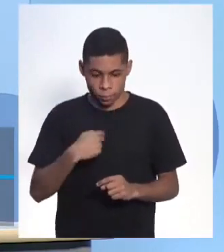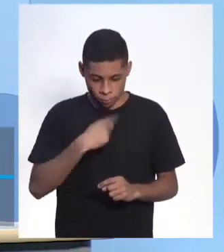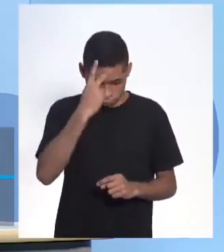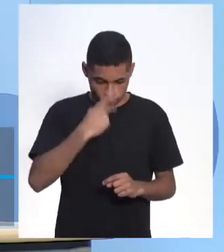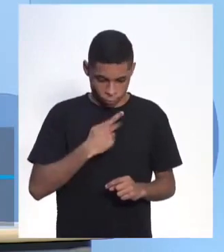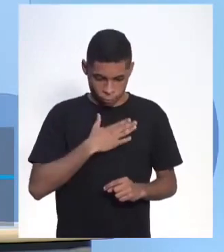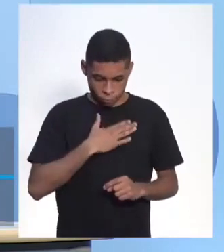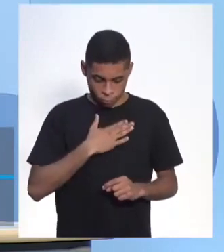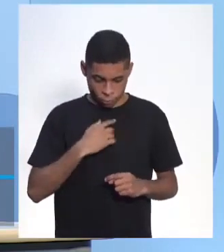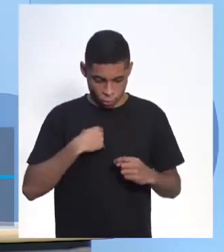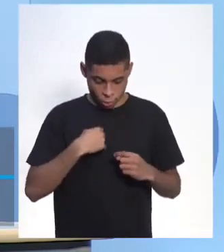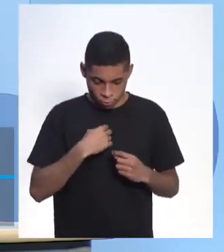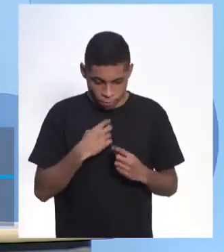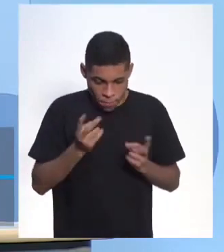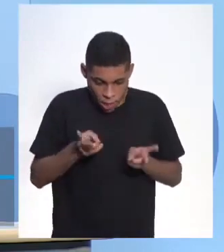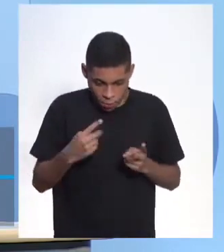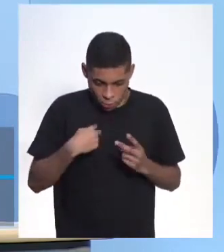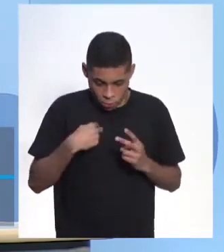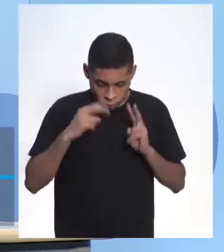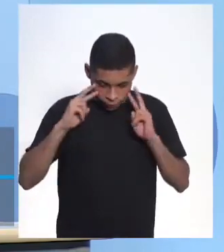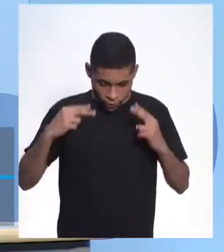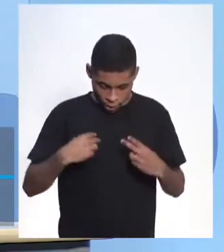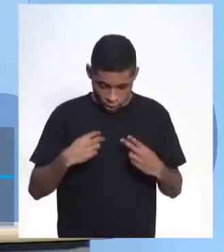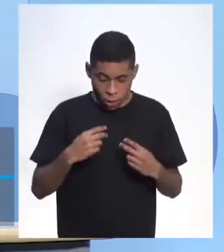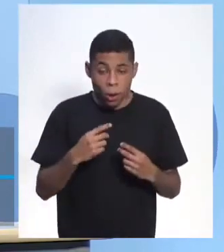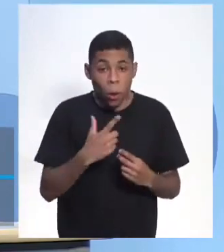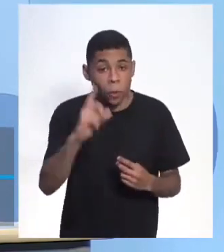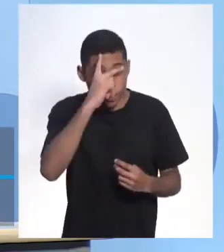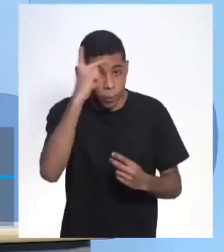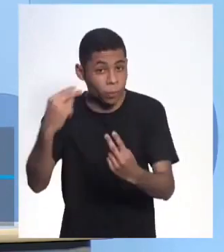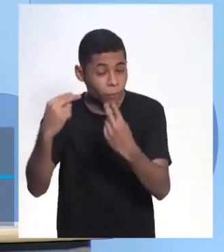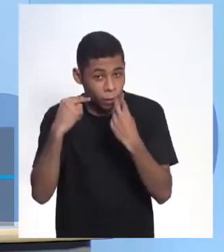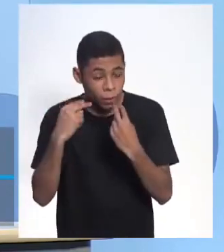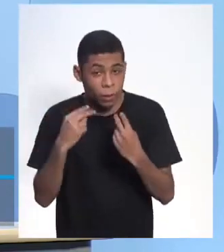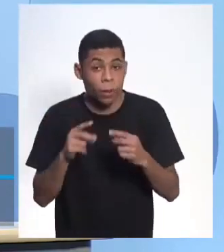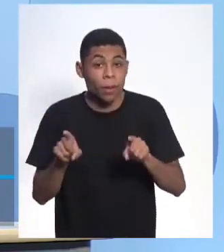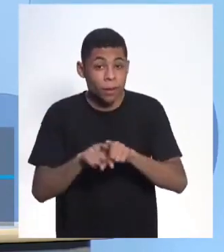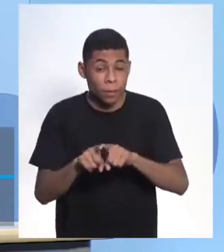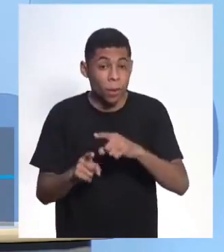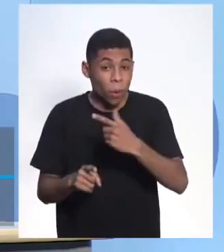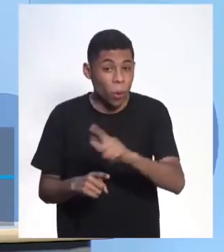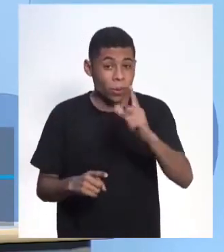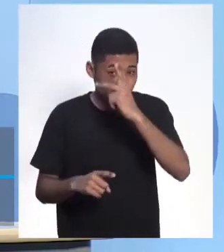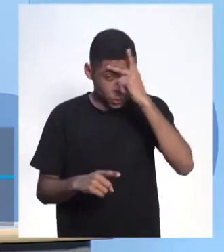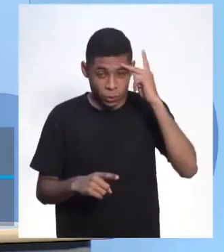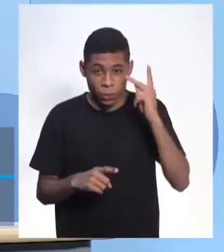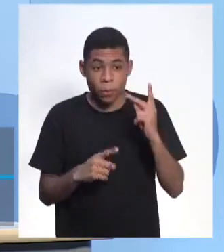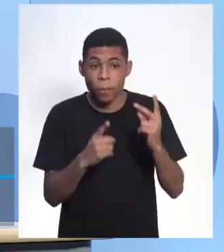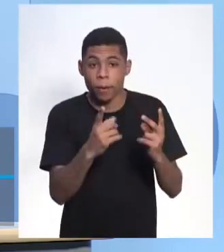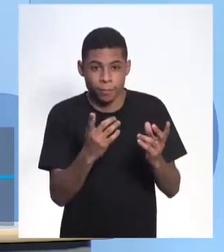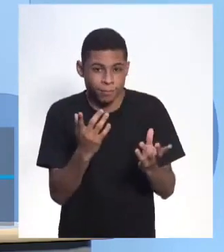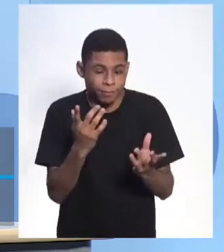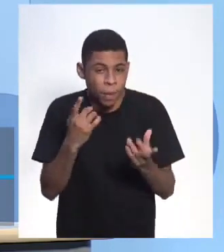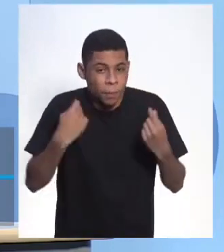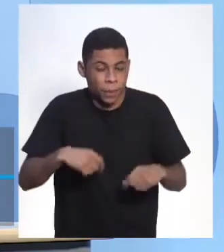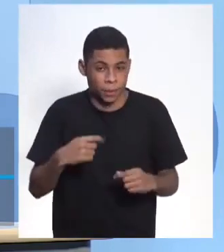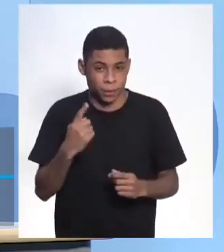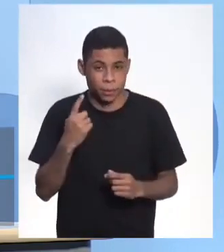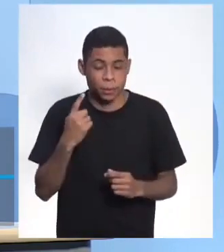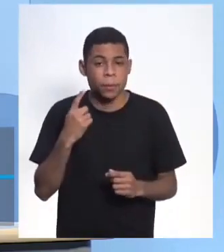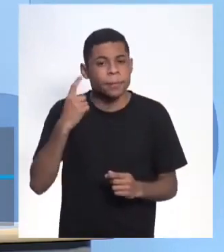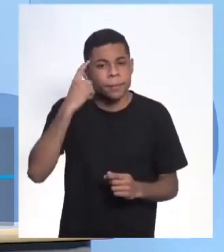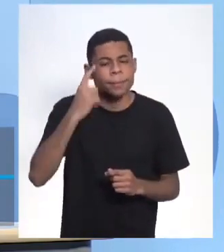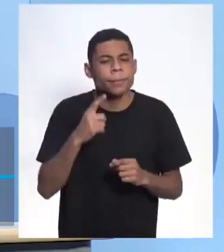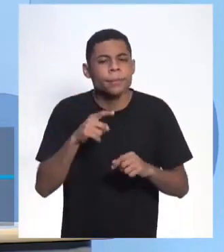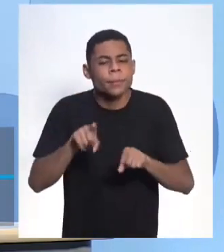comigo, existe uma relação que eu construo com o outro, existe uma relação do outro da forma como ele me vê. E aí quero deixar mais uma dica